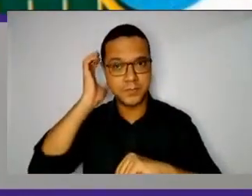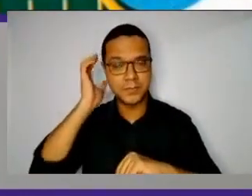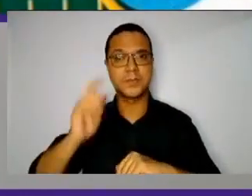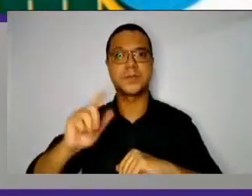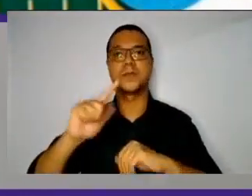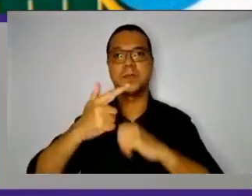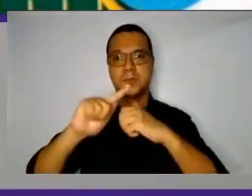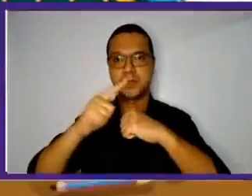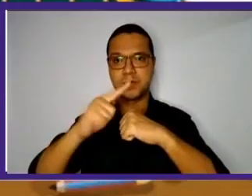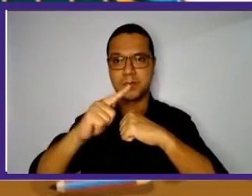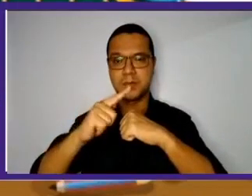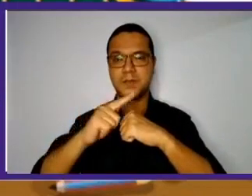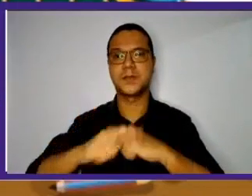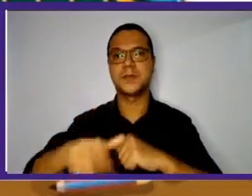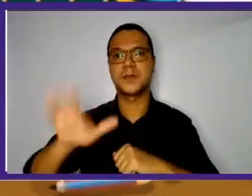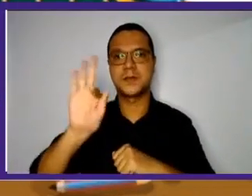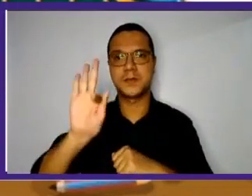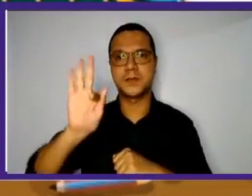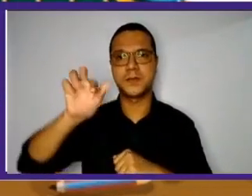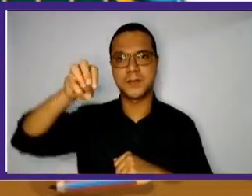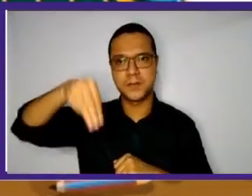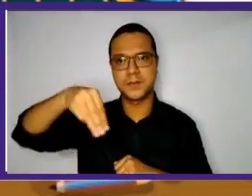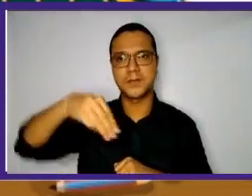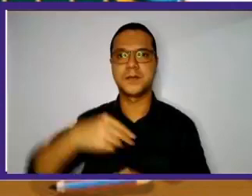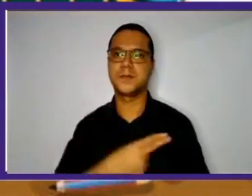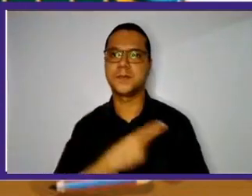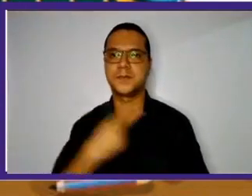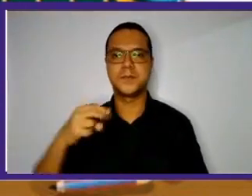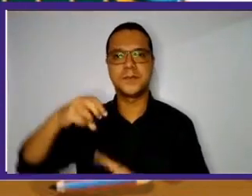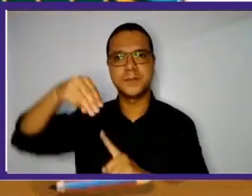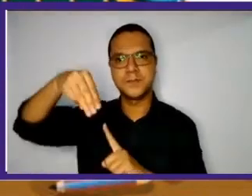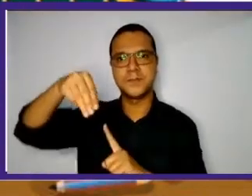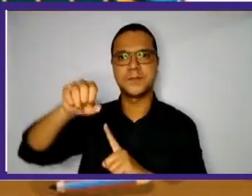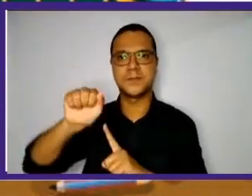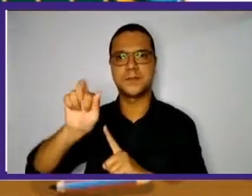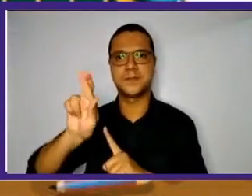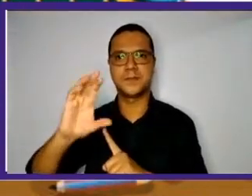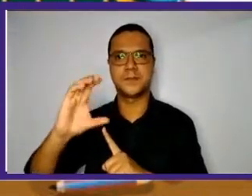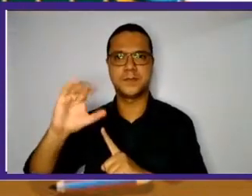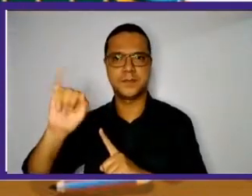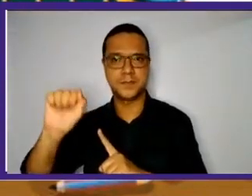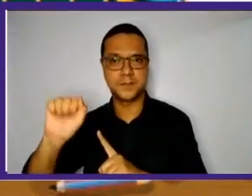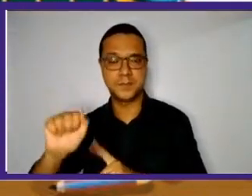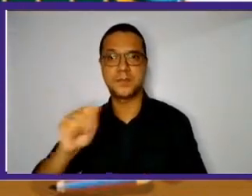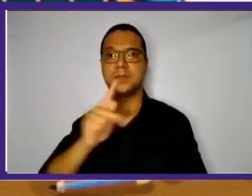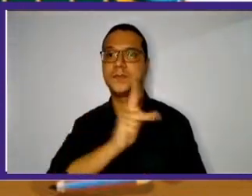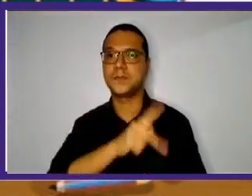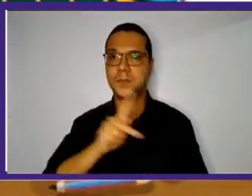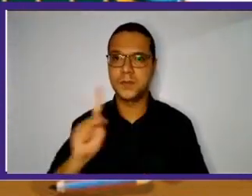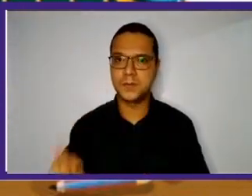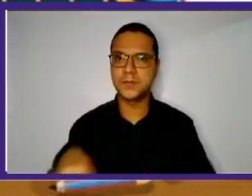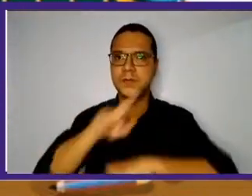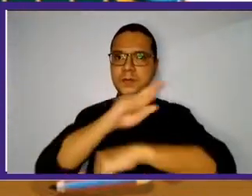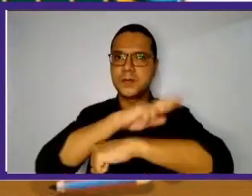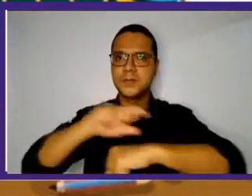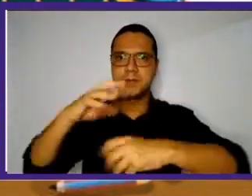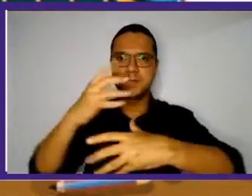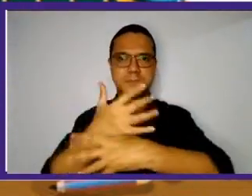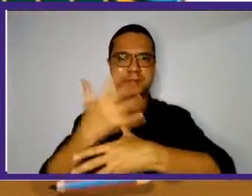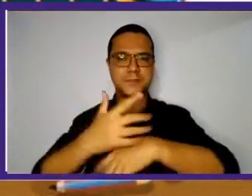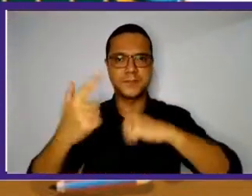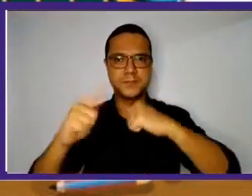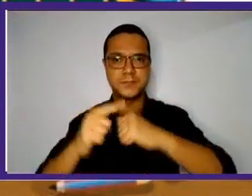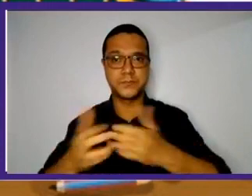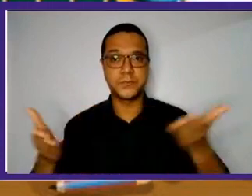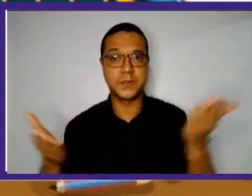Rádio Goiânia FM. Meu nome é Márcia, sou professora da Rede Municipal de Ensino de Goiânia. E